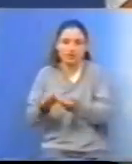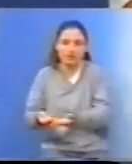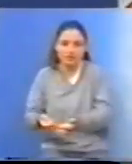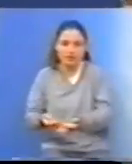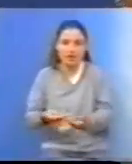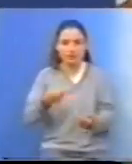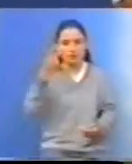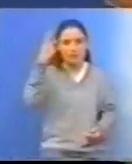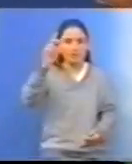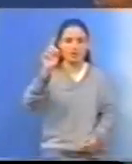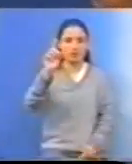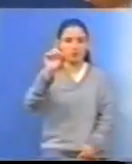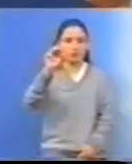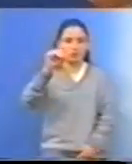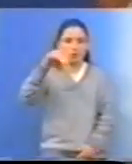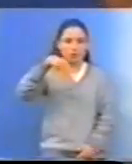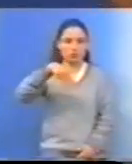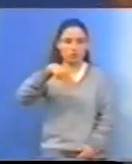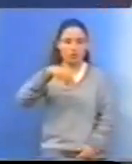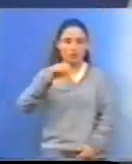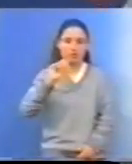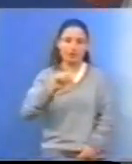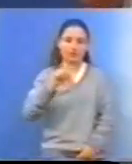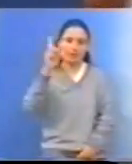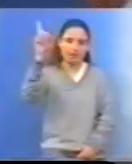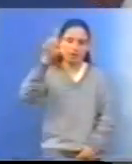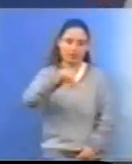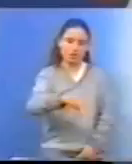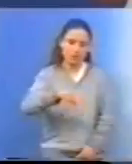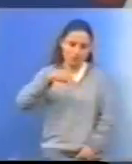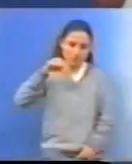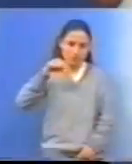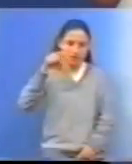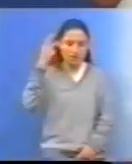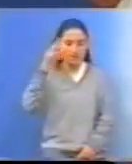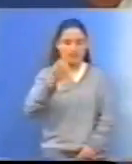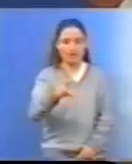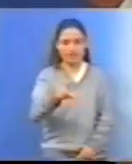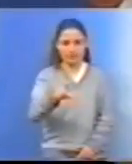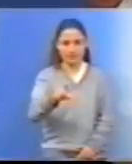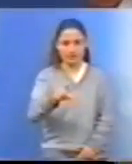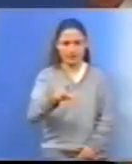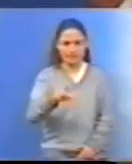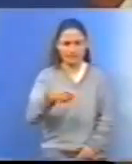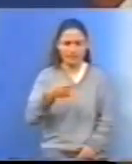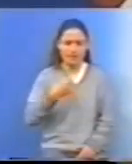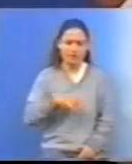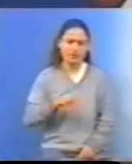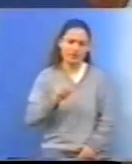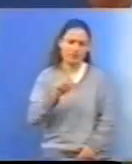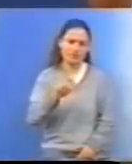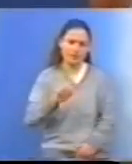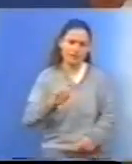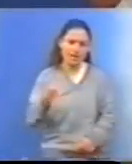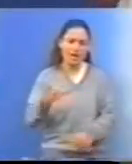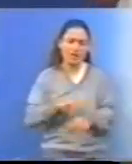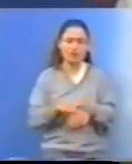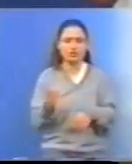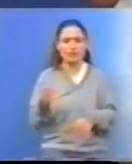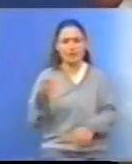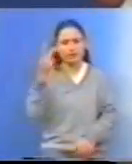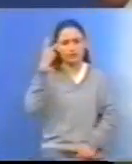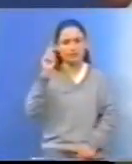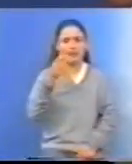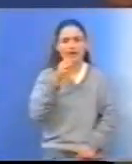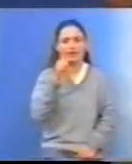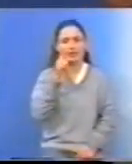vocação. Então você que sente-se chamado ao matrimônio, prepare-se para o seu casamento. Exatamente. Prepare-se para